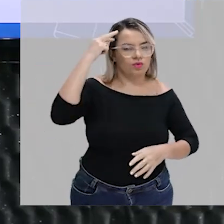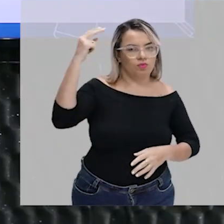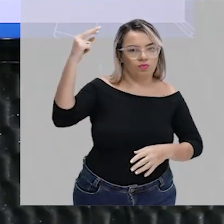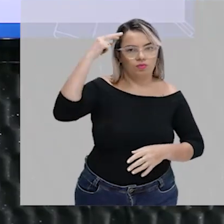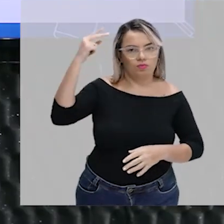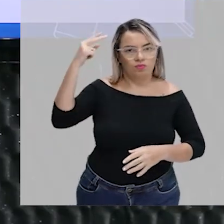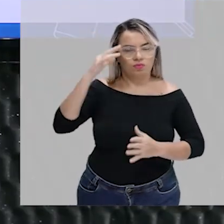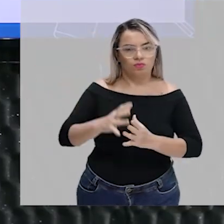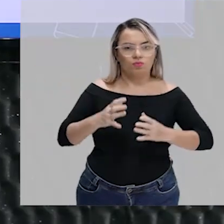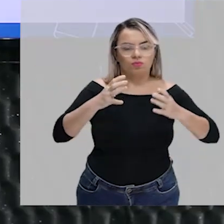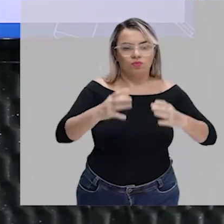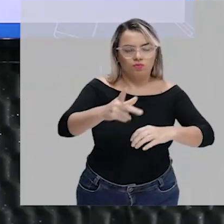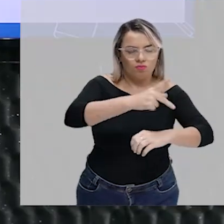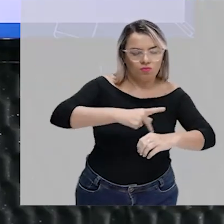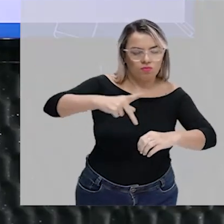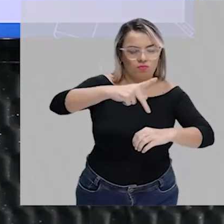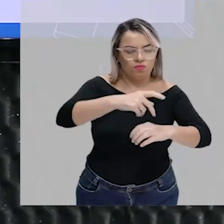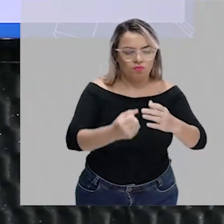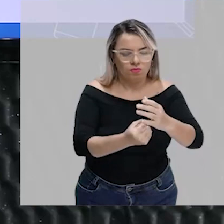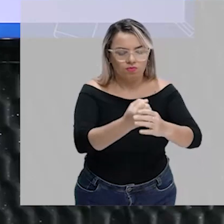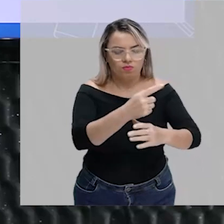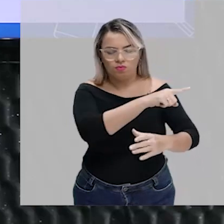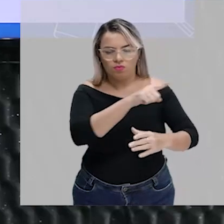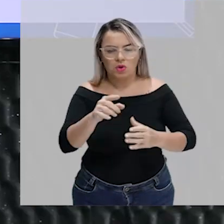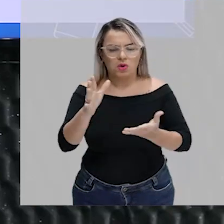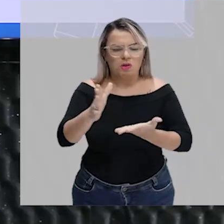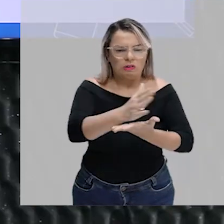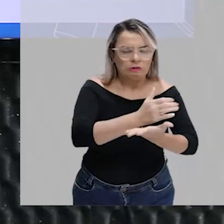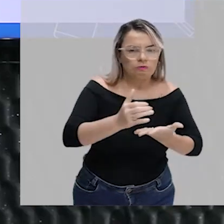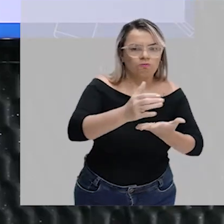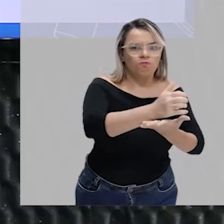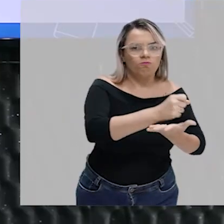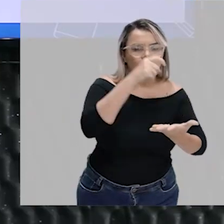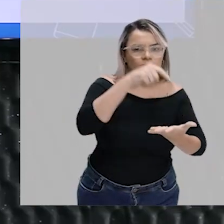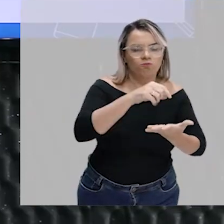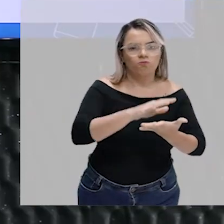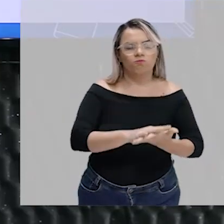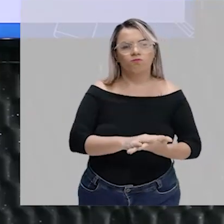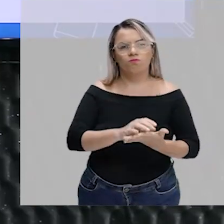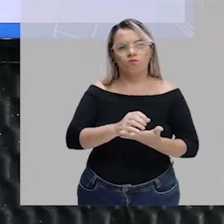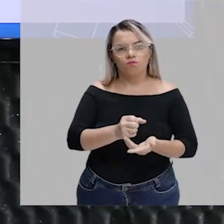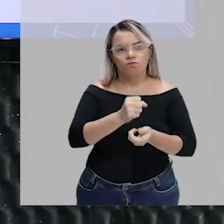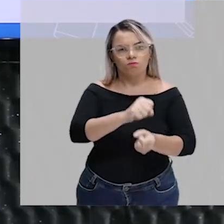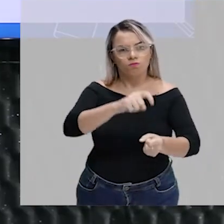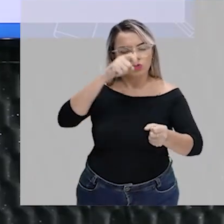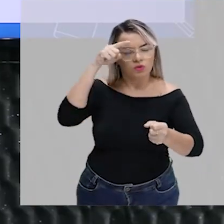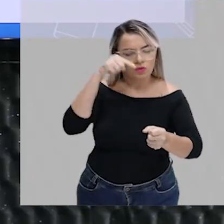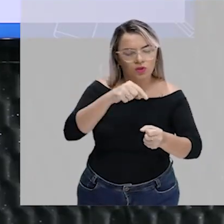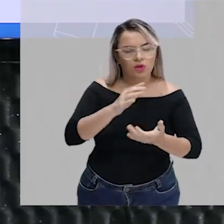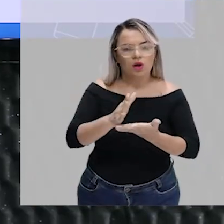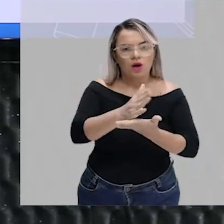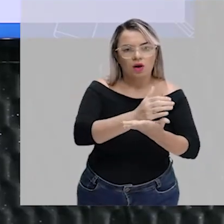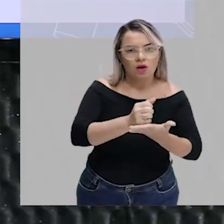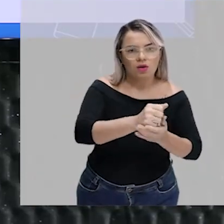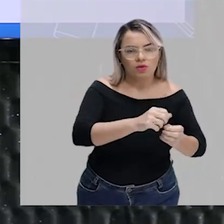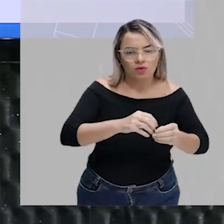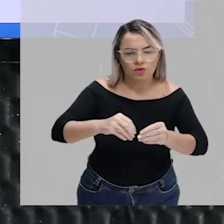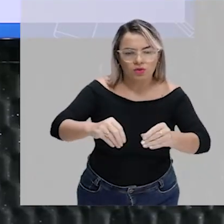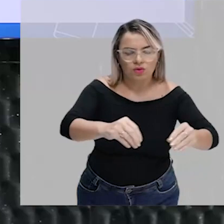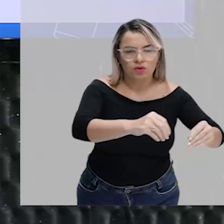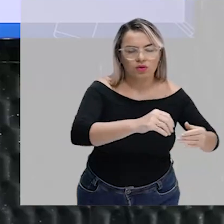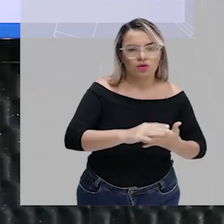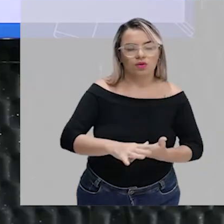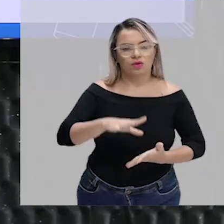lugar, um país que começou sendo colônia de exploração de uma metrópole europeia que era Portugal. No âmbito